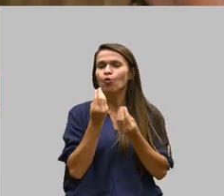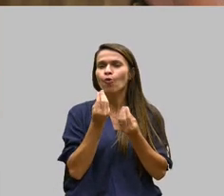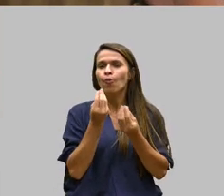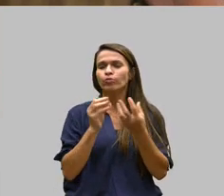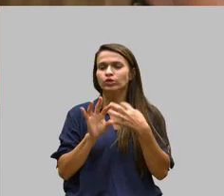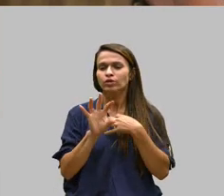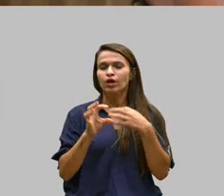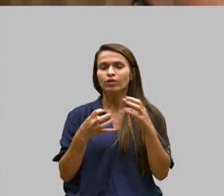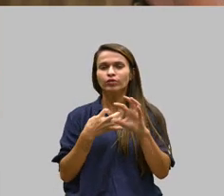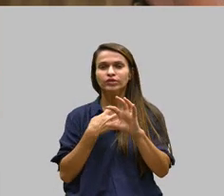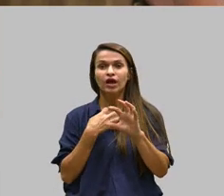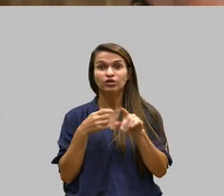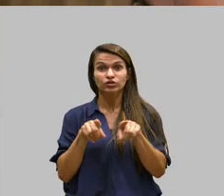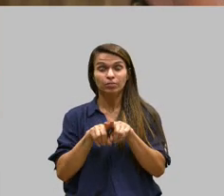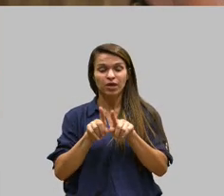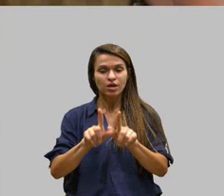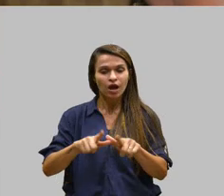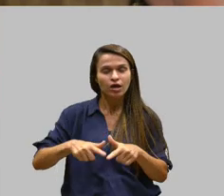então